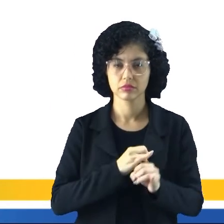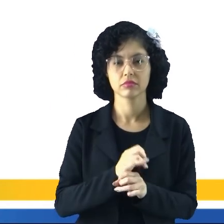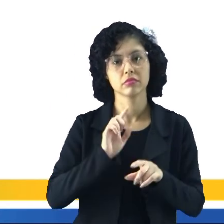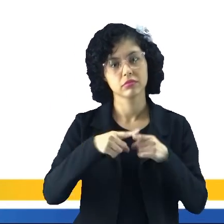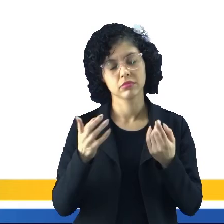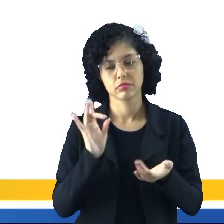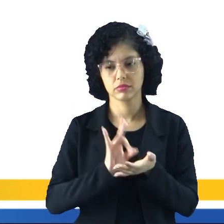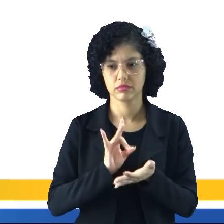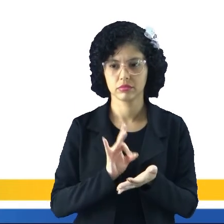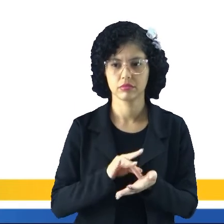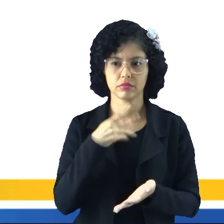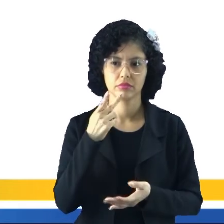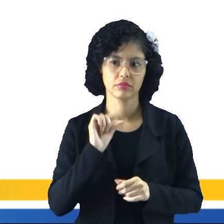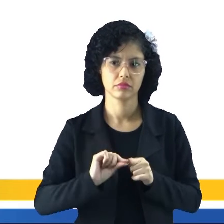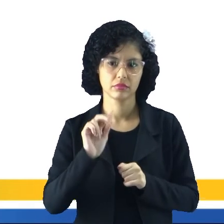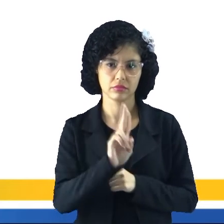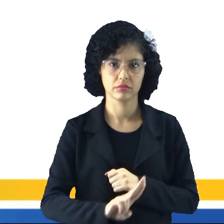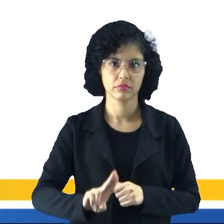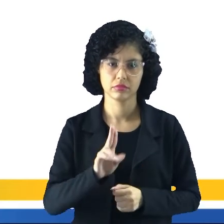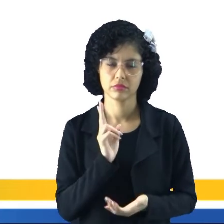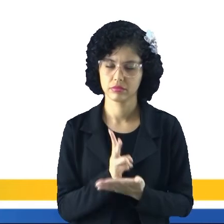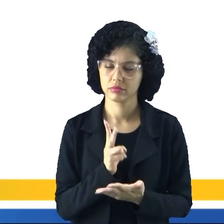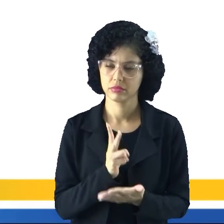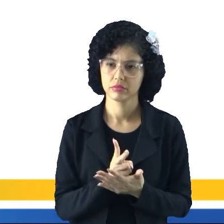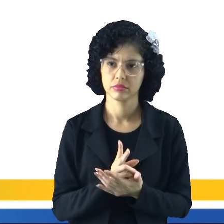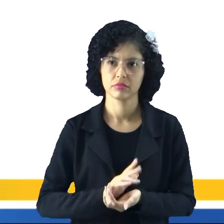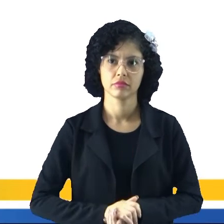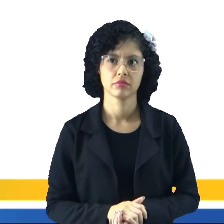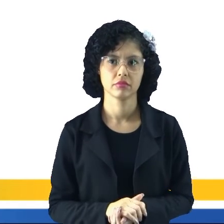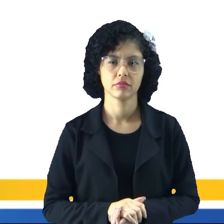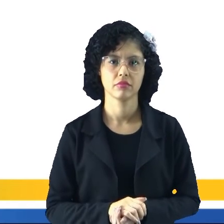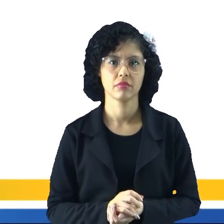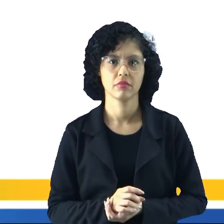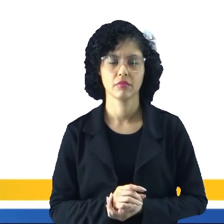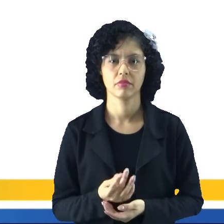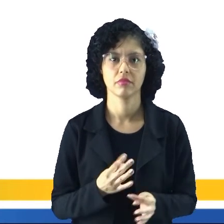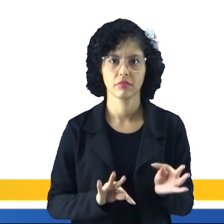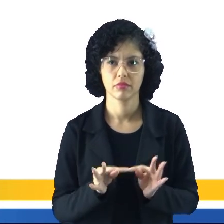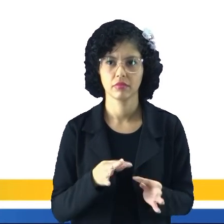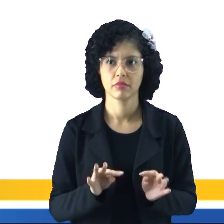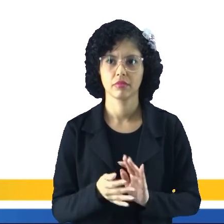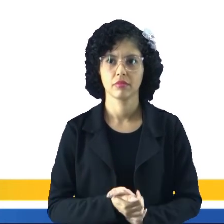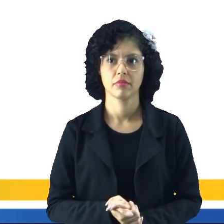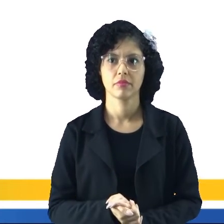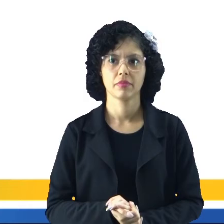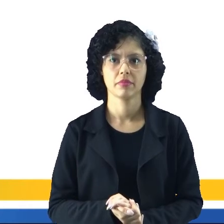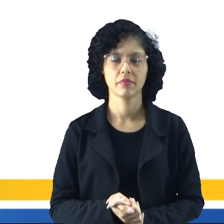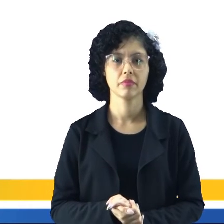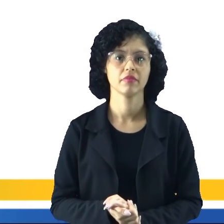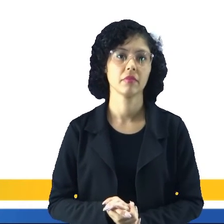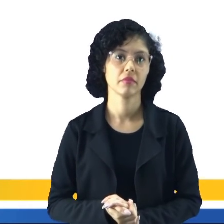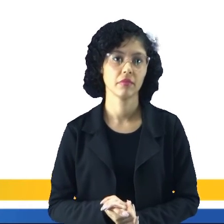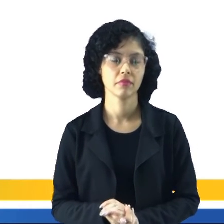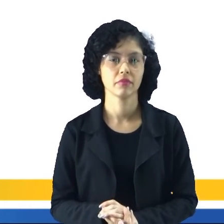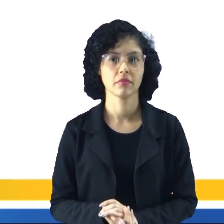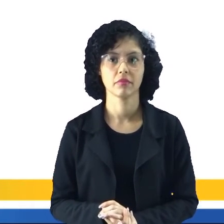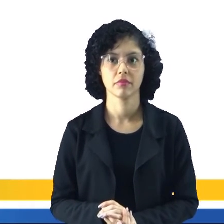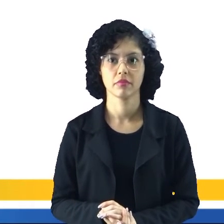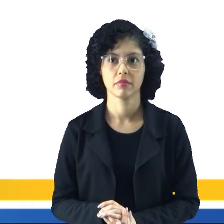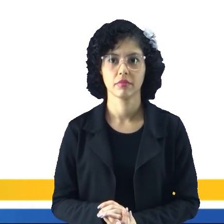mas na verdade o que ele faz uso é toda hora, né? Ele faz uso da tecnologia. Então, nesse caso aí,